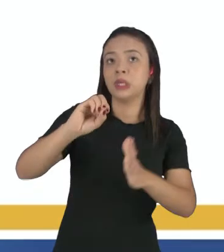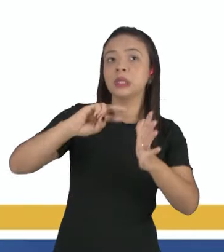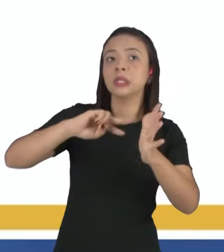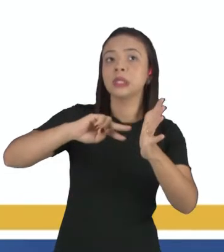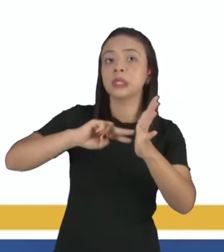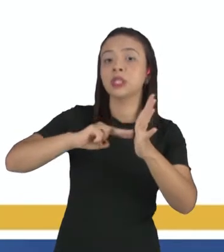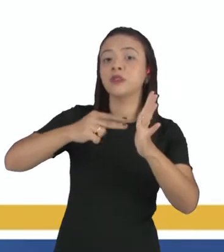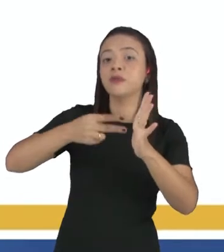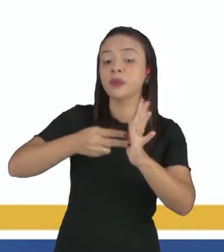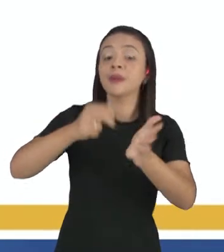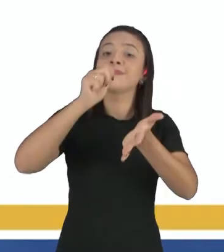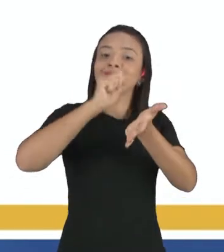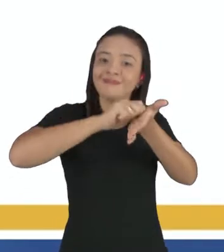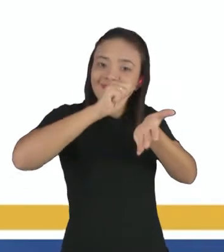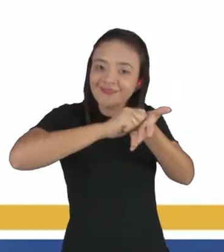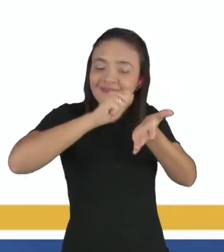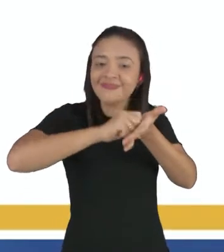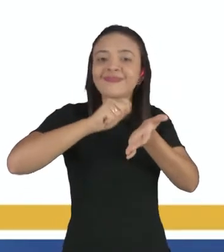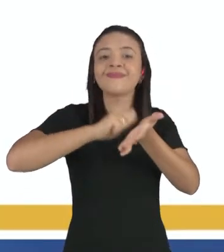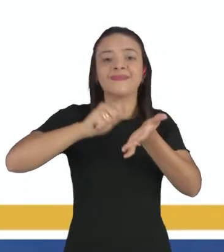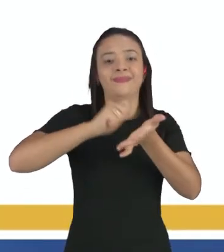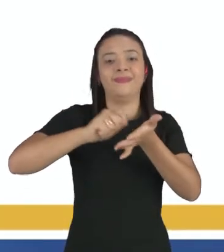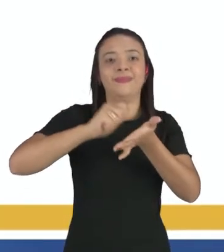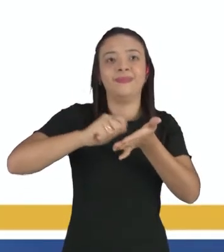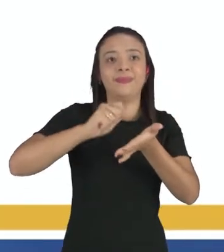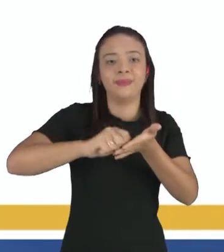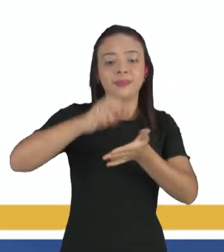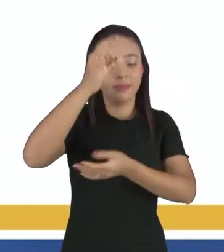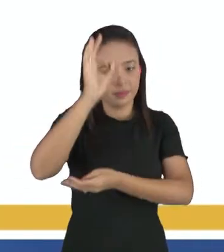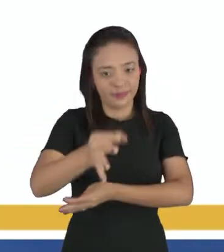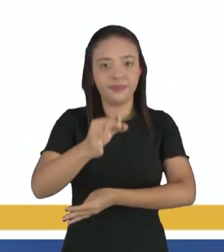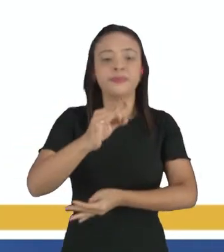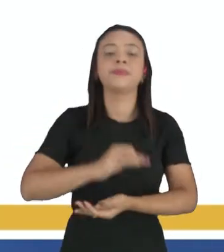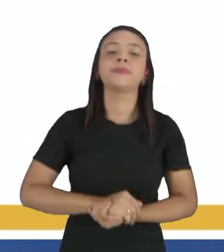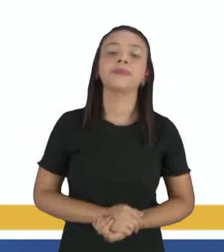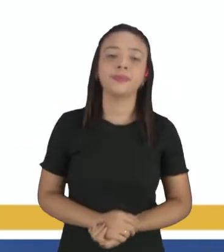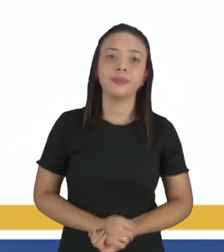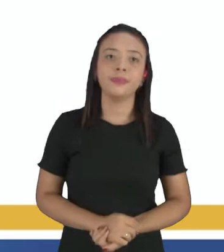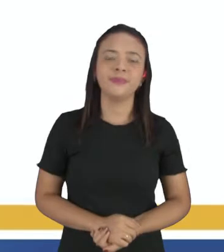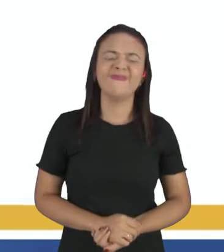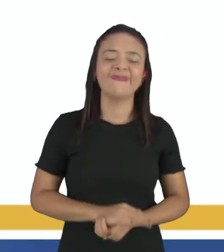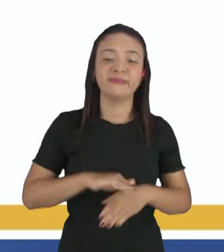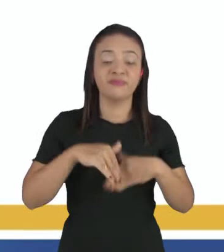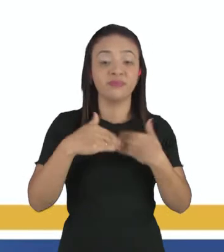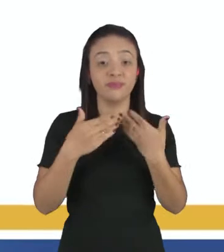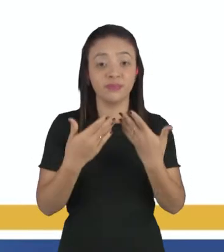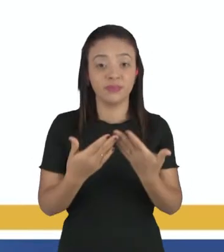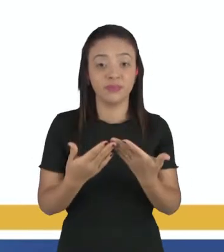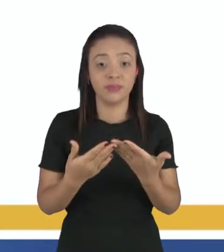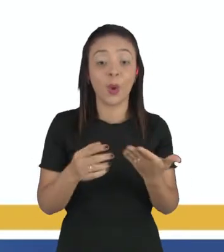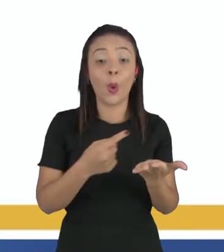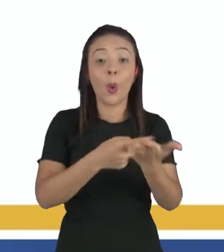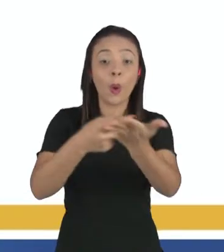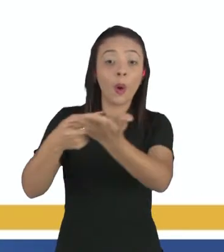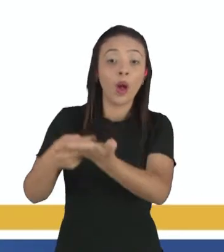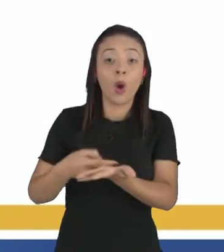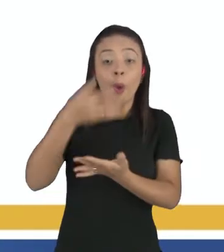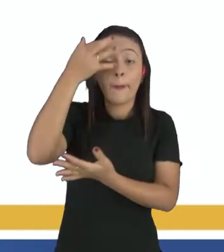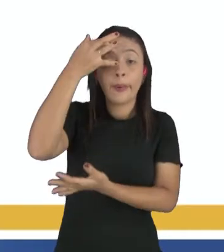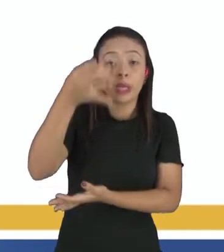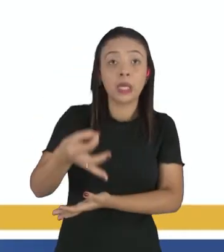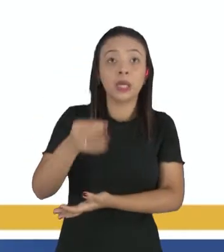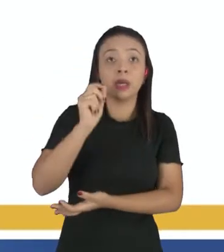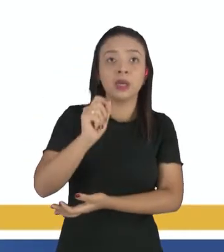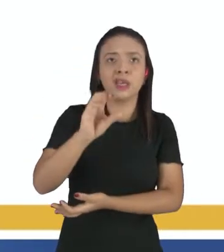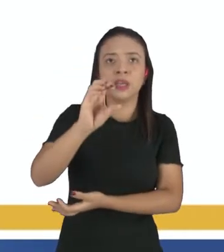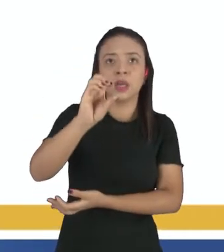por sua vez significa escrita correta. Então, convencionou-se a entendermos que